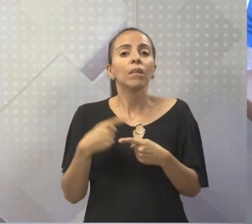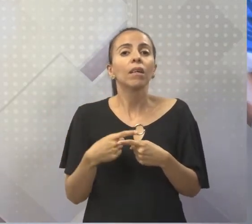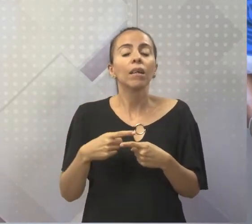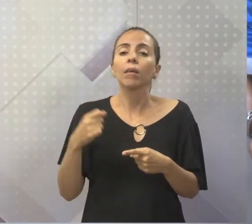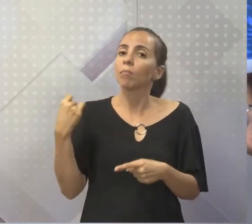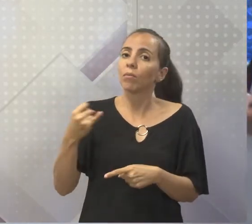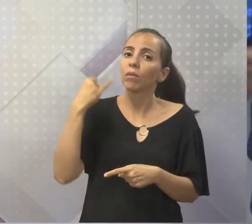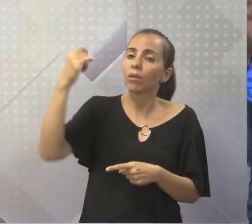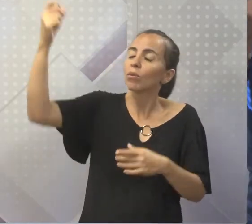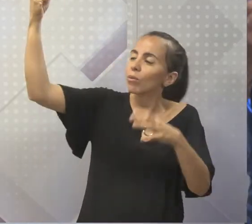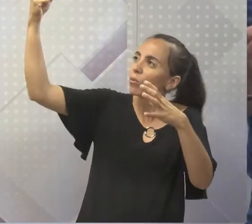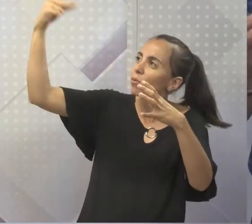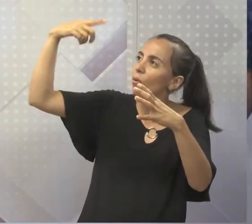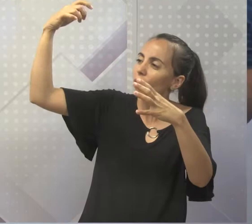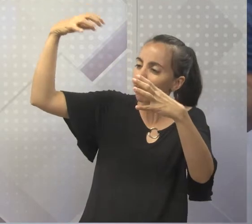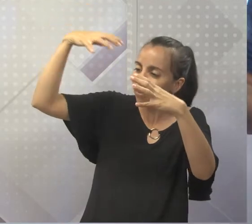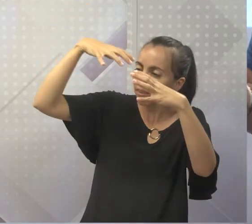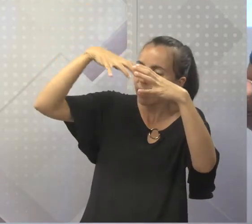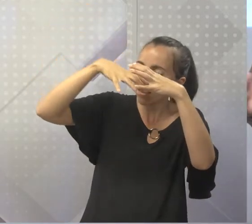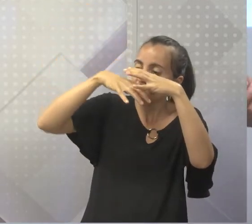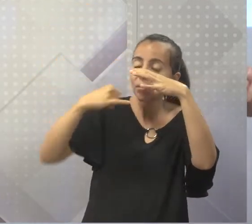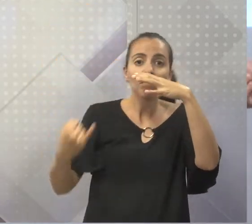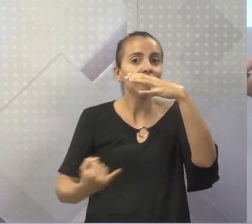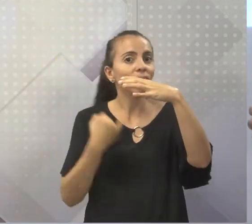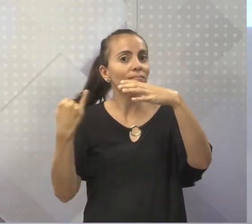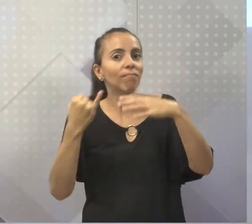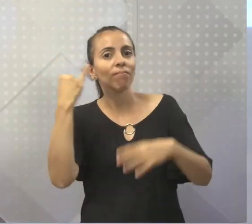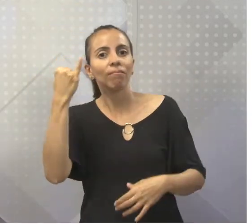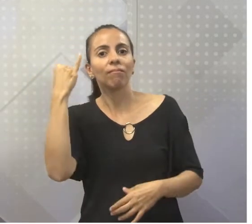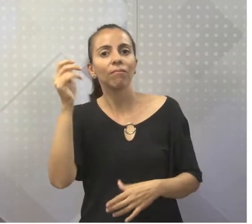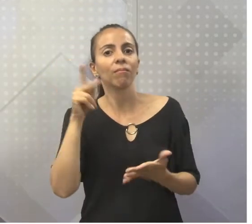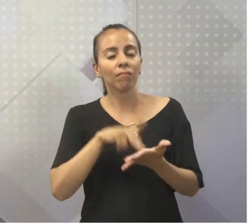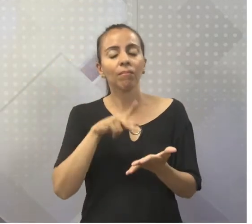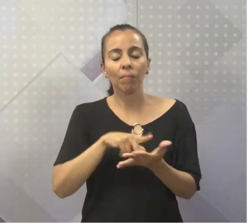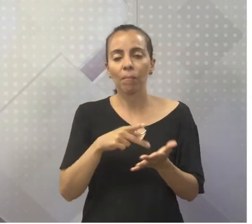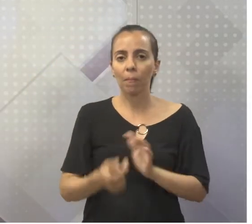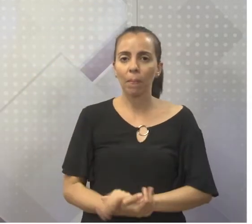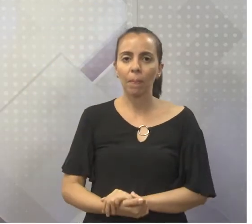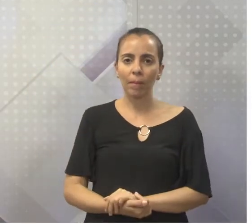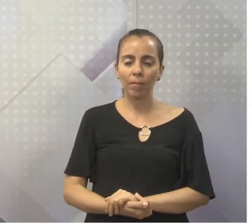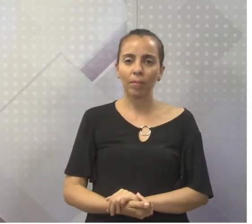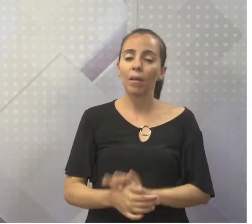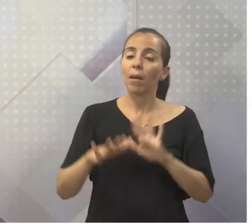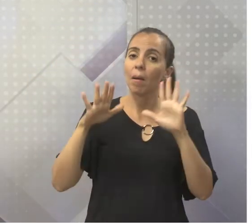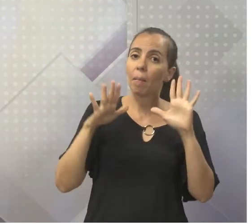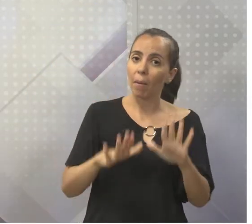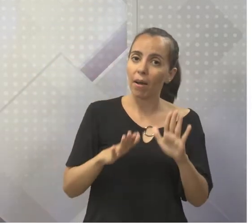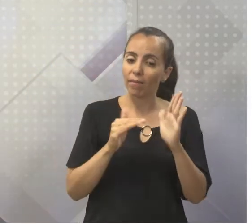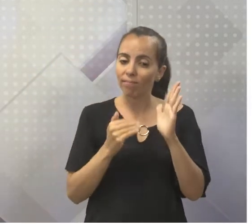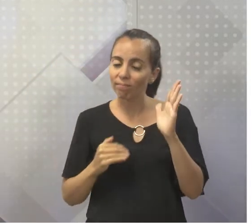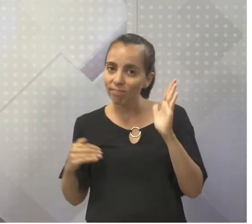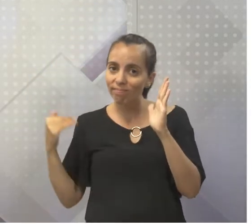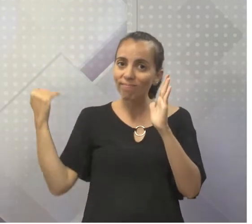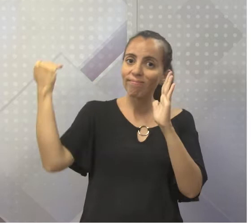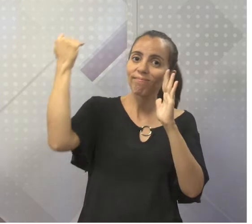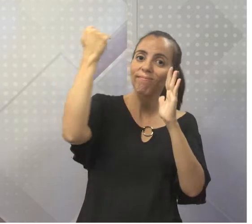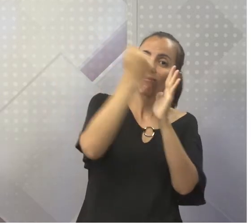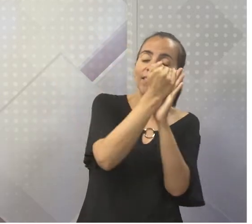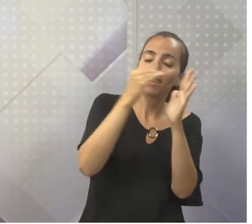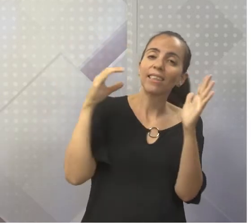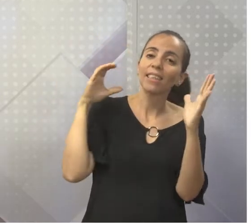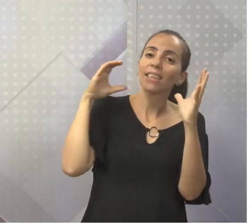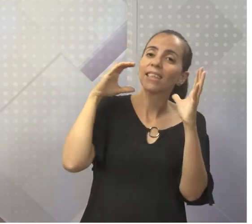estaríamos no processo de glaciação beleza o problema é intensificação do efeito estufa